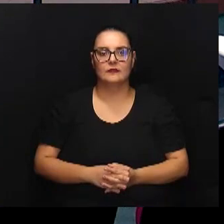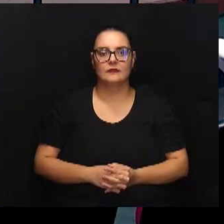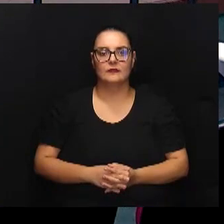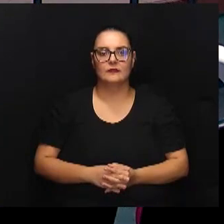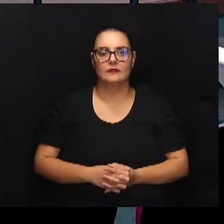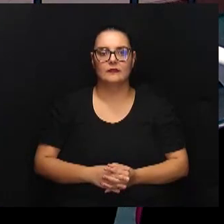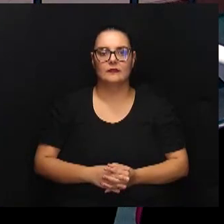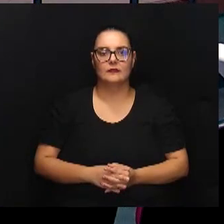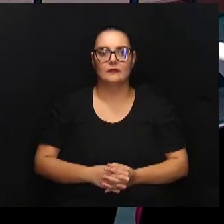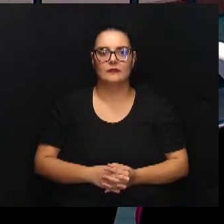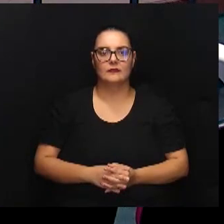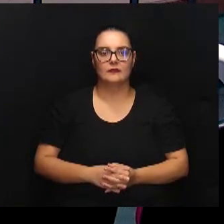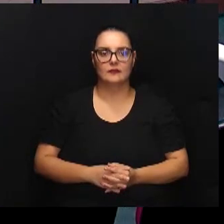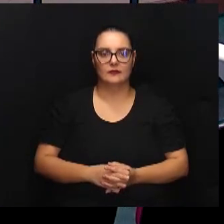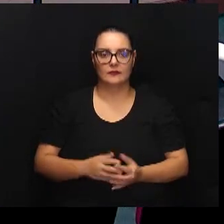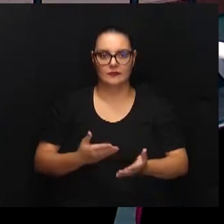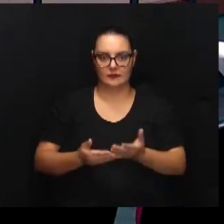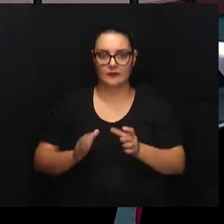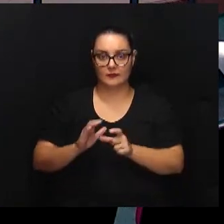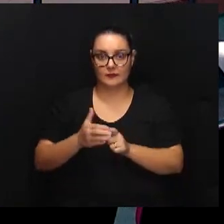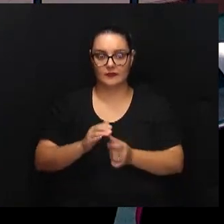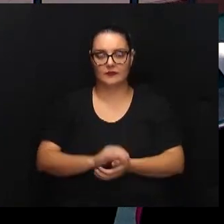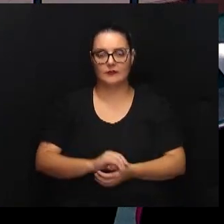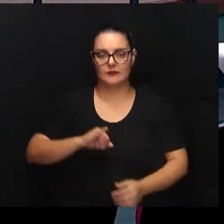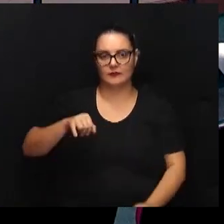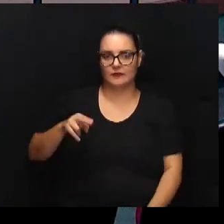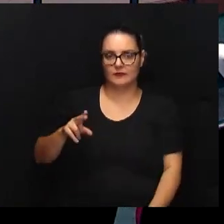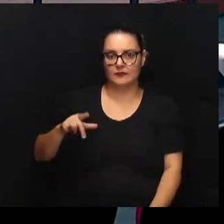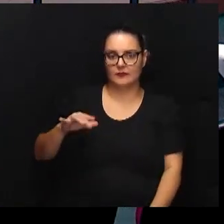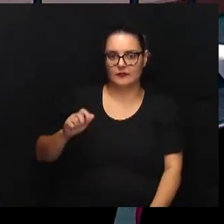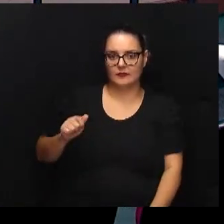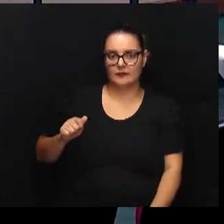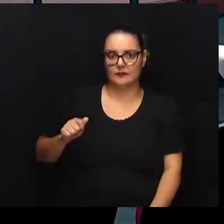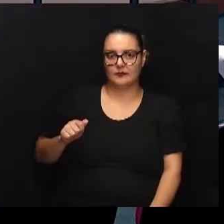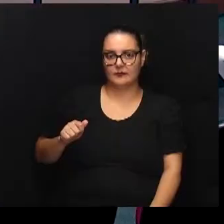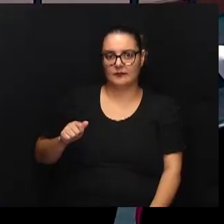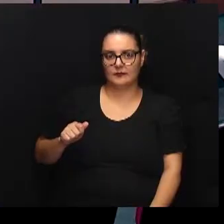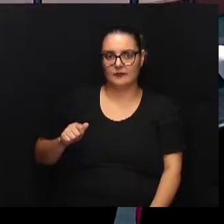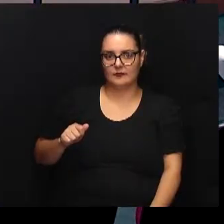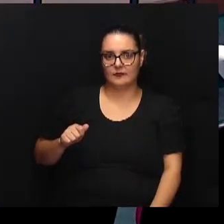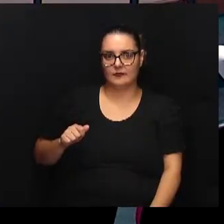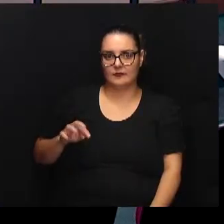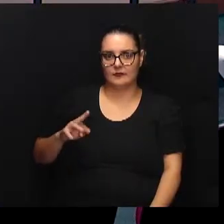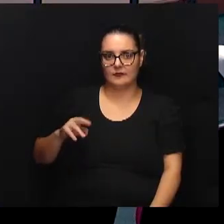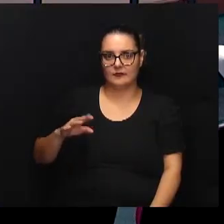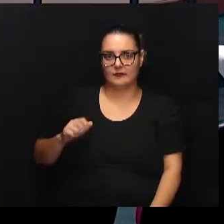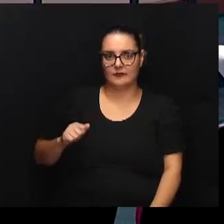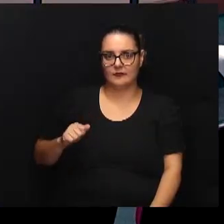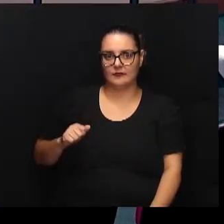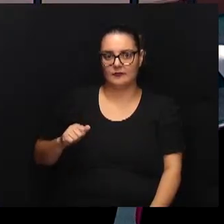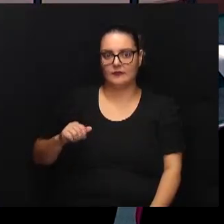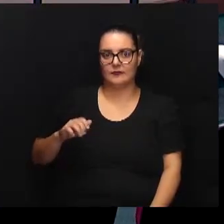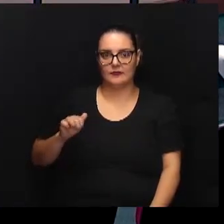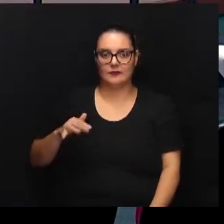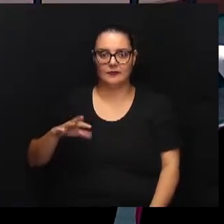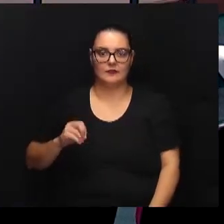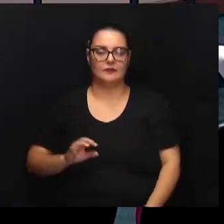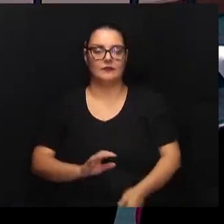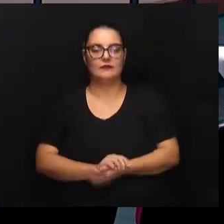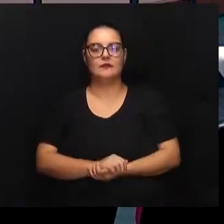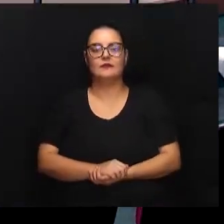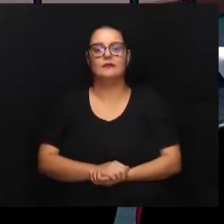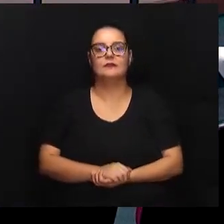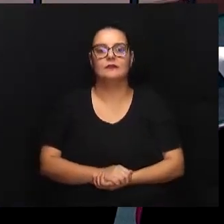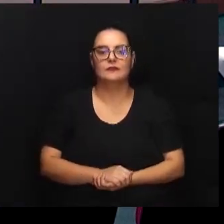Eu confesso que eu perdi um pouquinho essa palavra aqui. E Júlia Marçaoli, da Tribo Cabelos e Afetos.